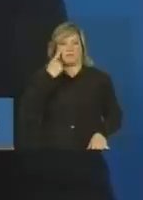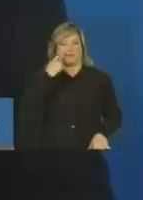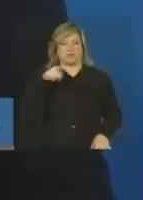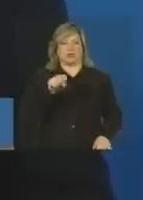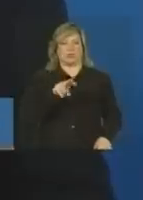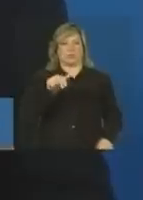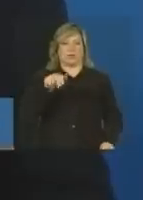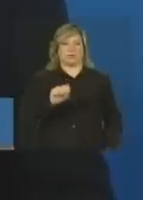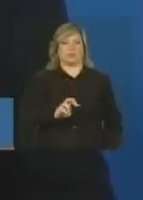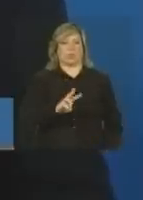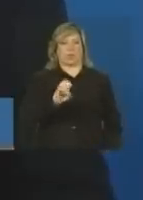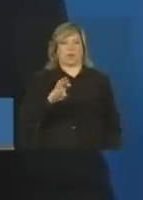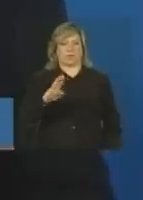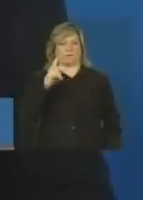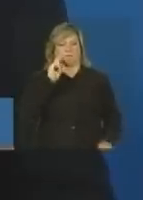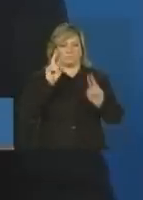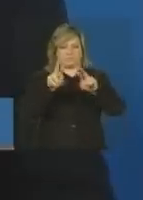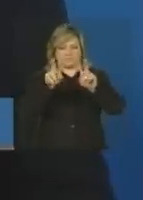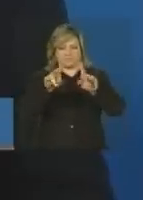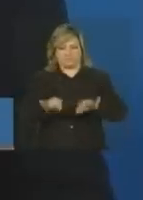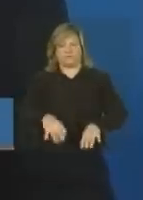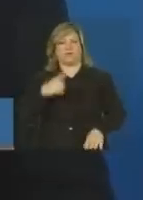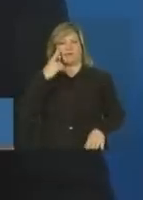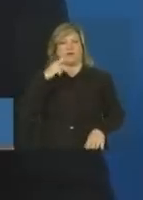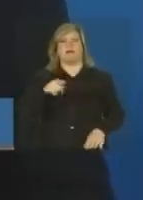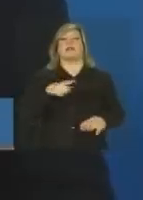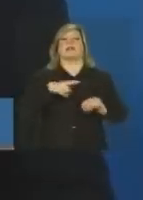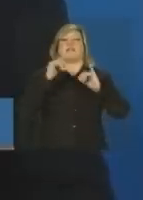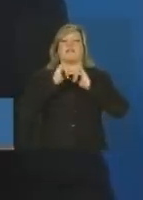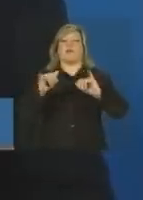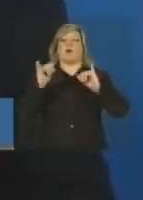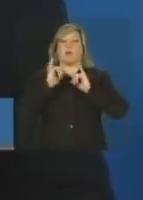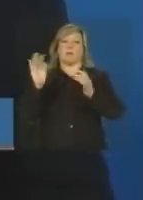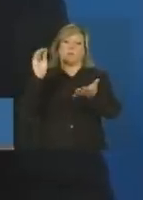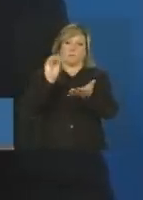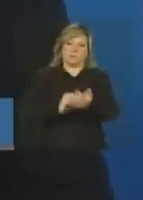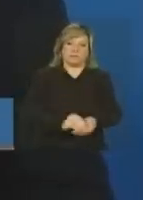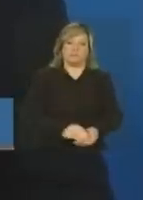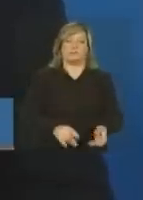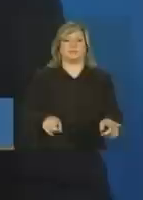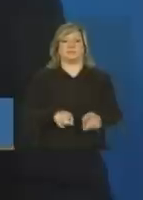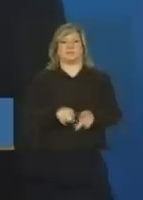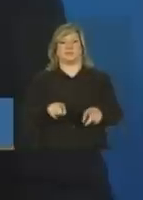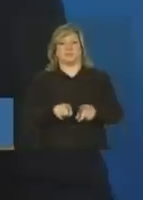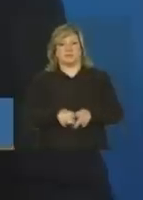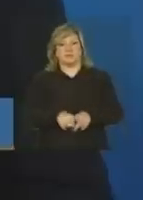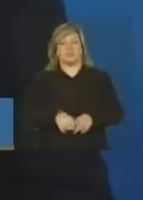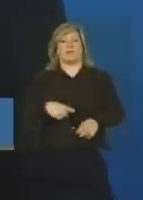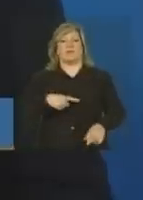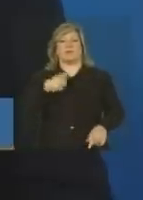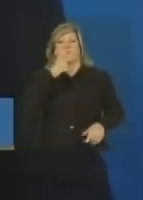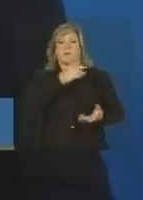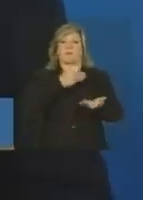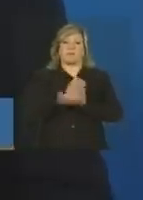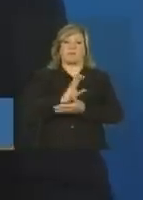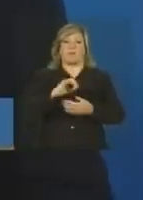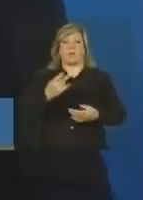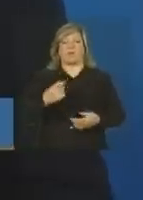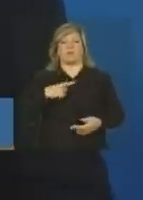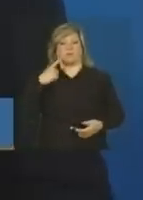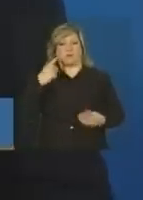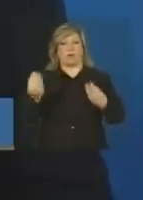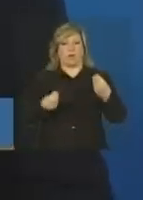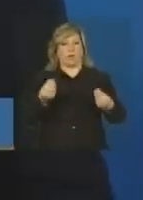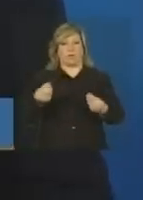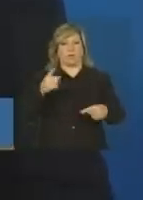do SUAS Web, presta esta informação, né, com aprovação parcial ou reprovação total